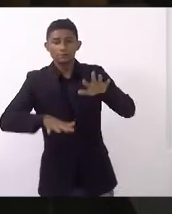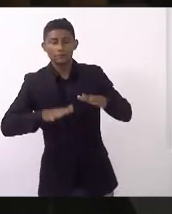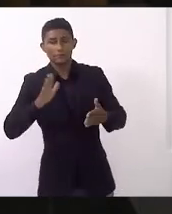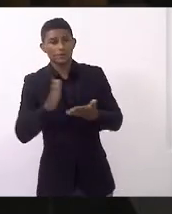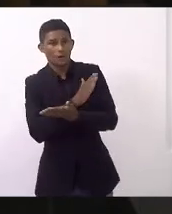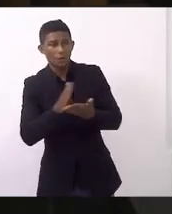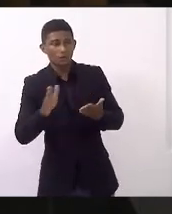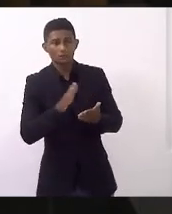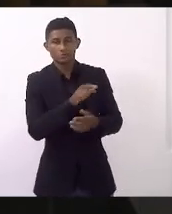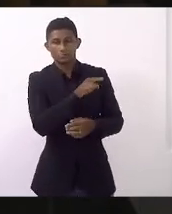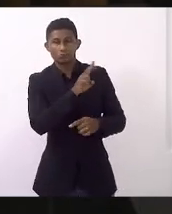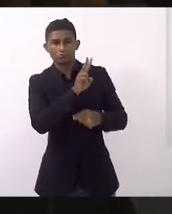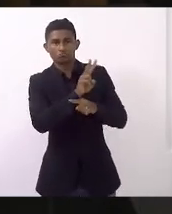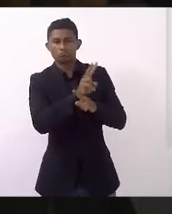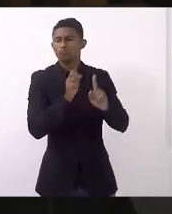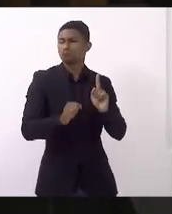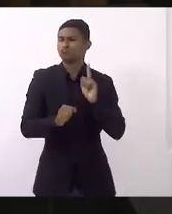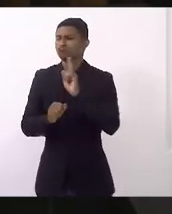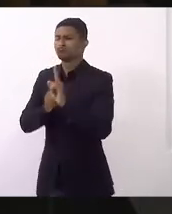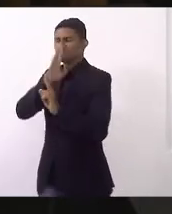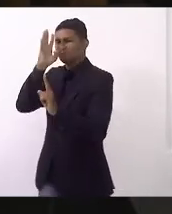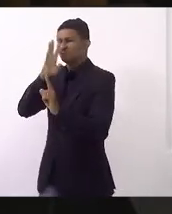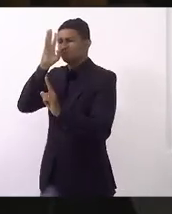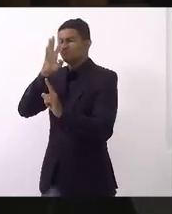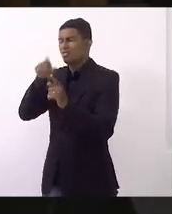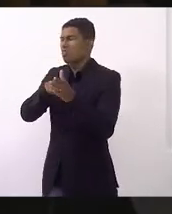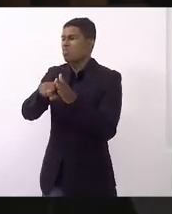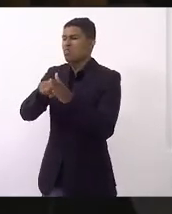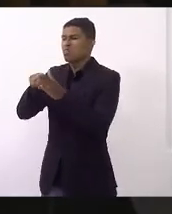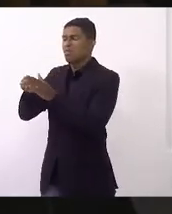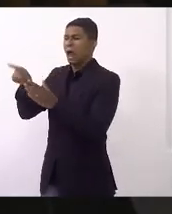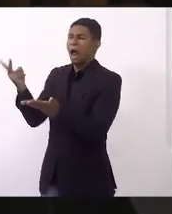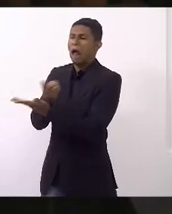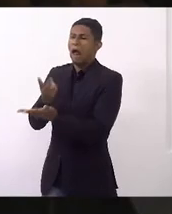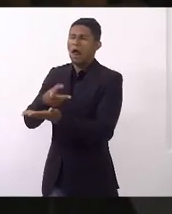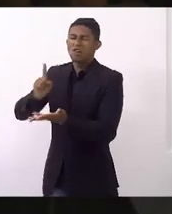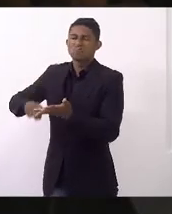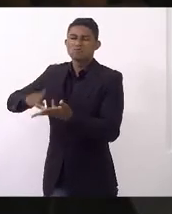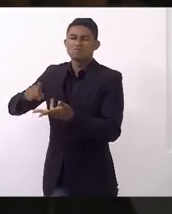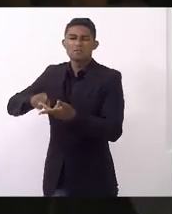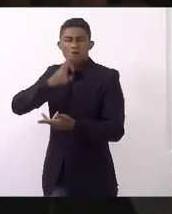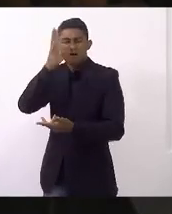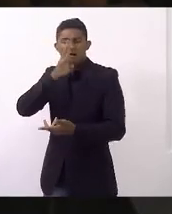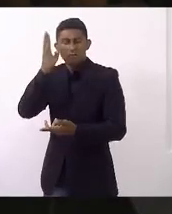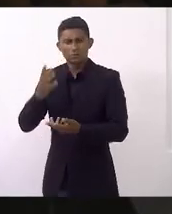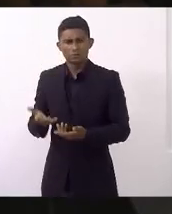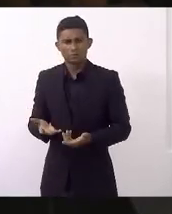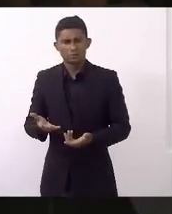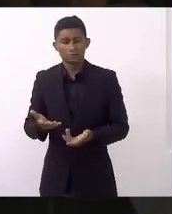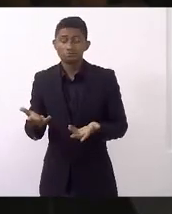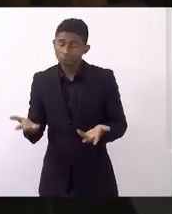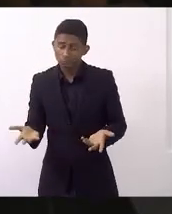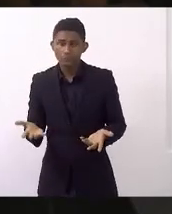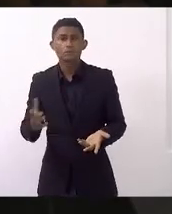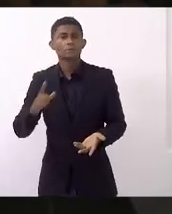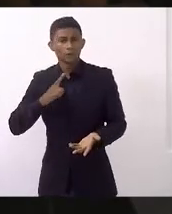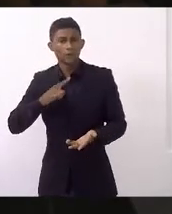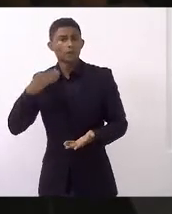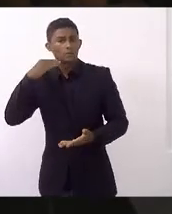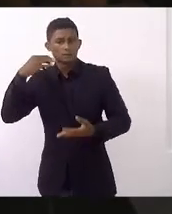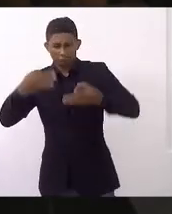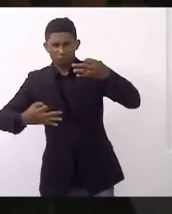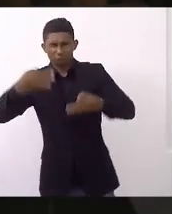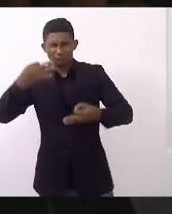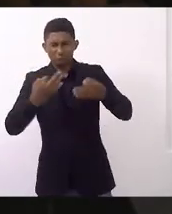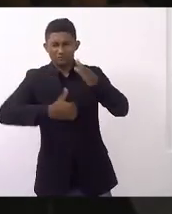irresponsável. E é simplesmente uma premissa que já acontece no processo penal. Você não consegue abertura de processo penal